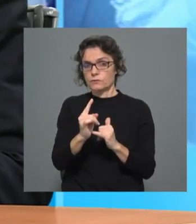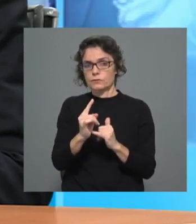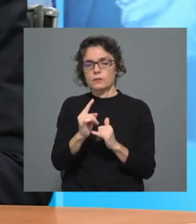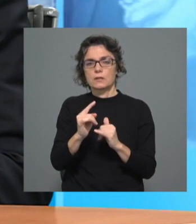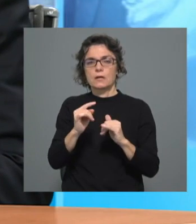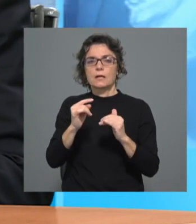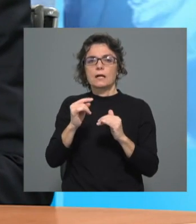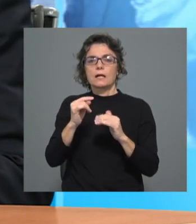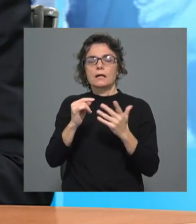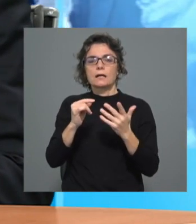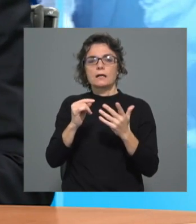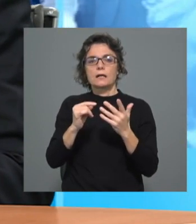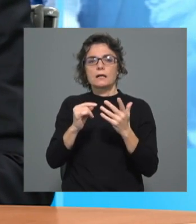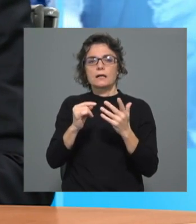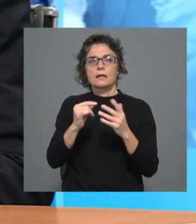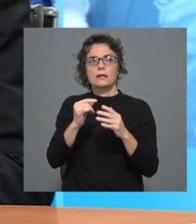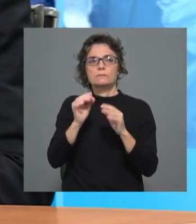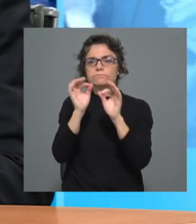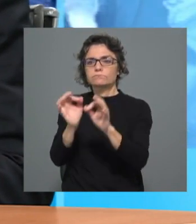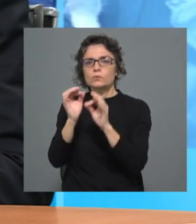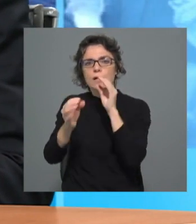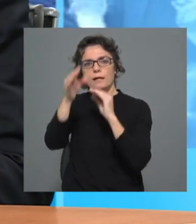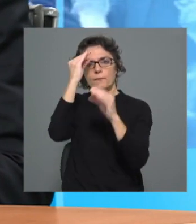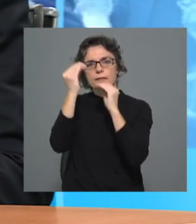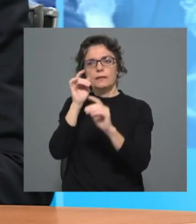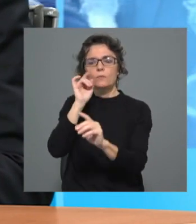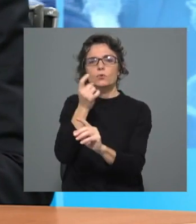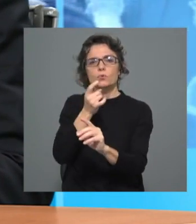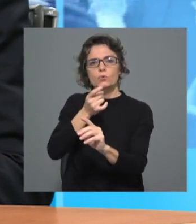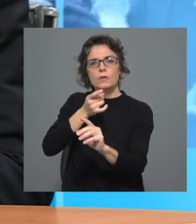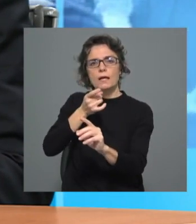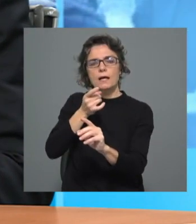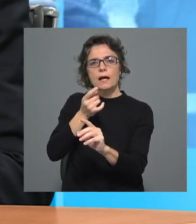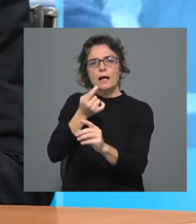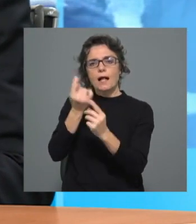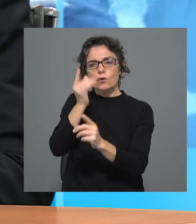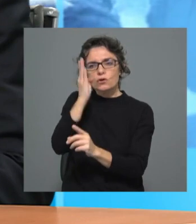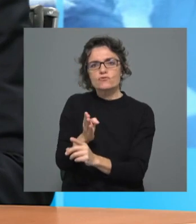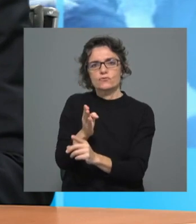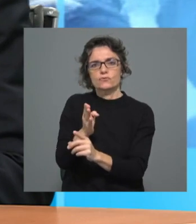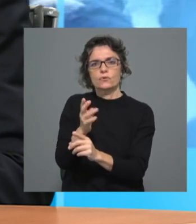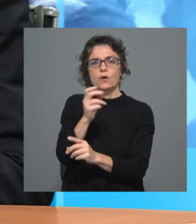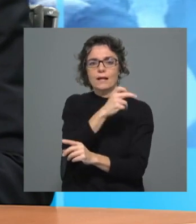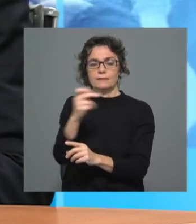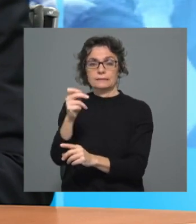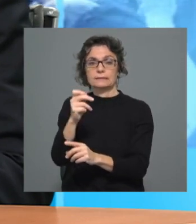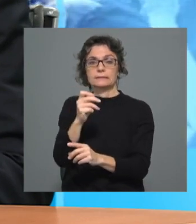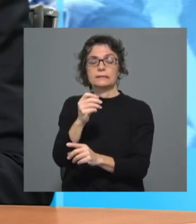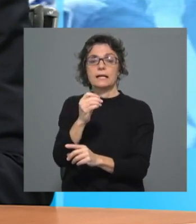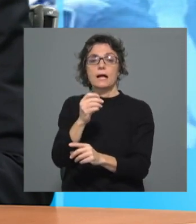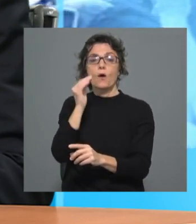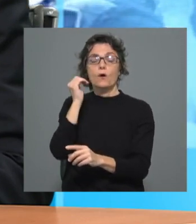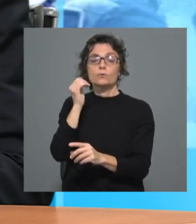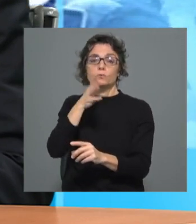bem, procurai o que é justo". É uma citação tirada do profeta Isaías, em que se diz: mesmo que os